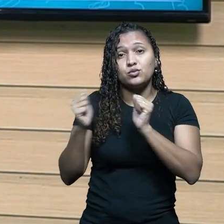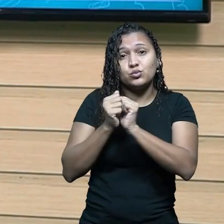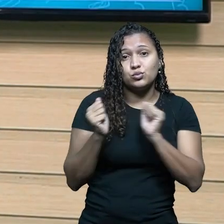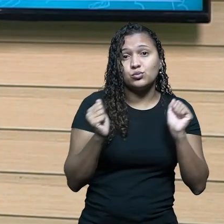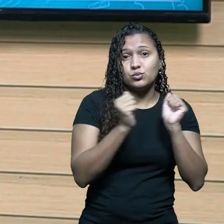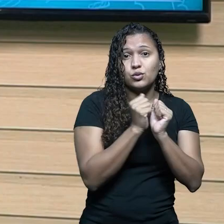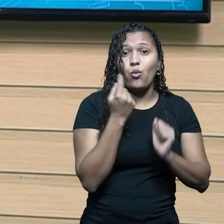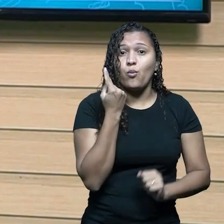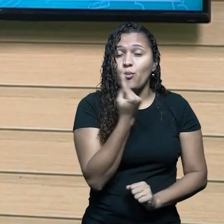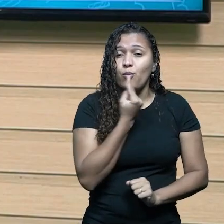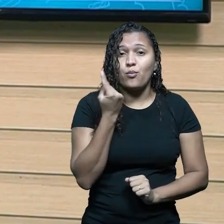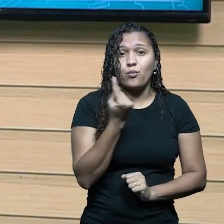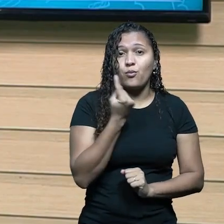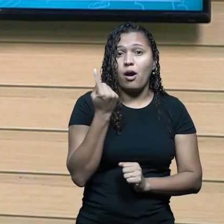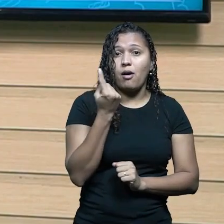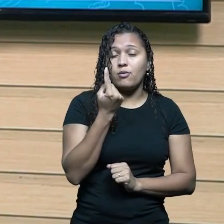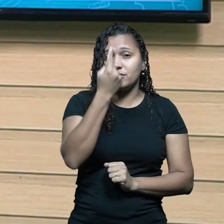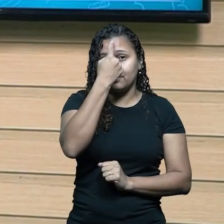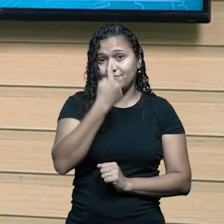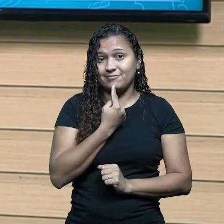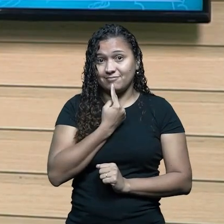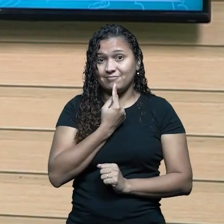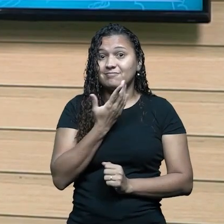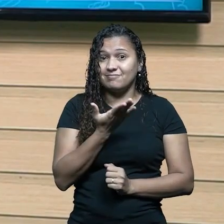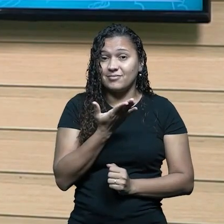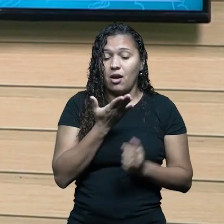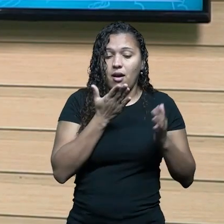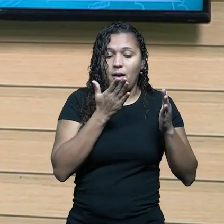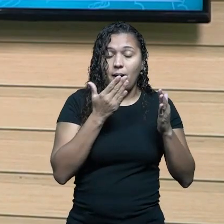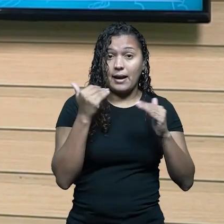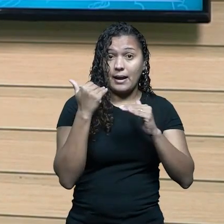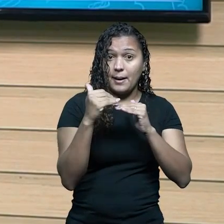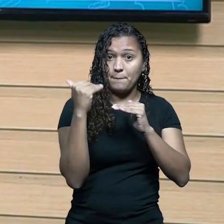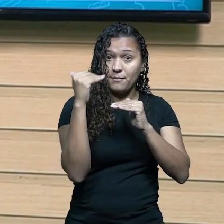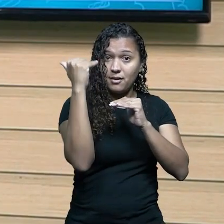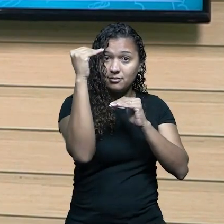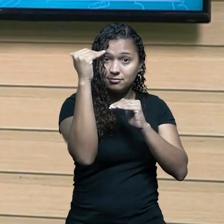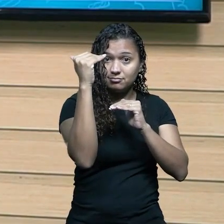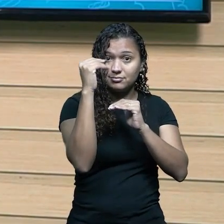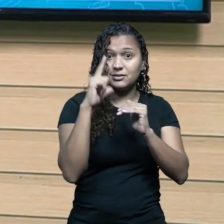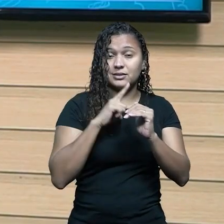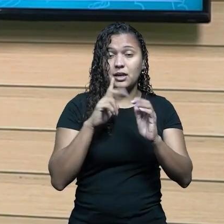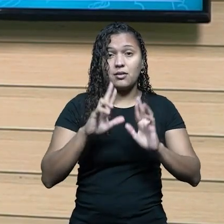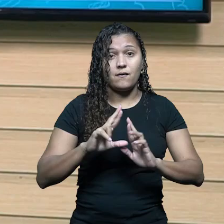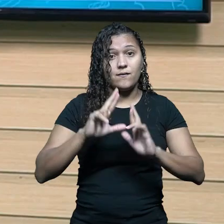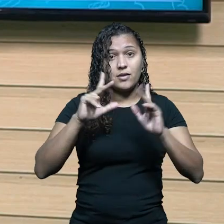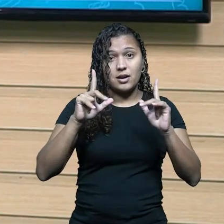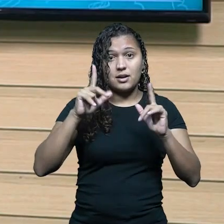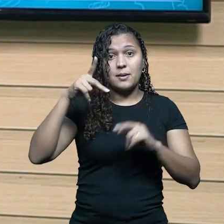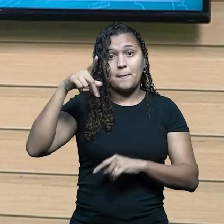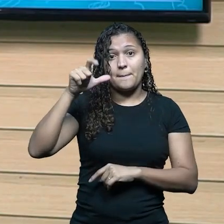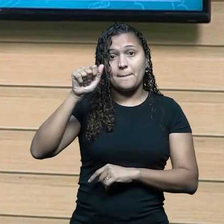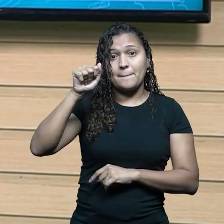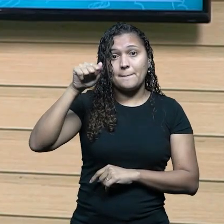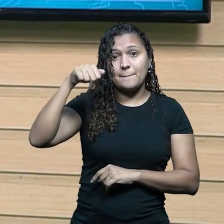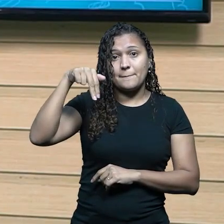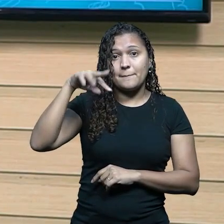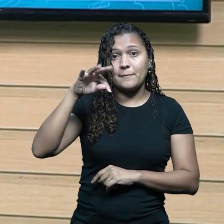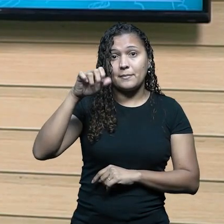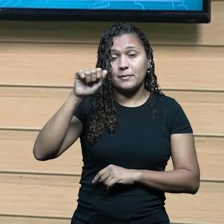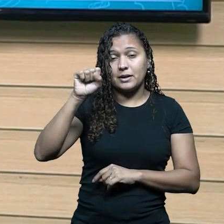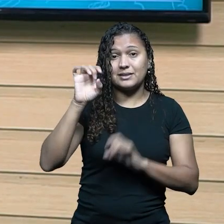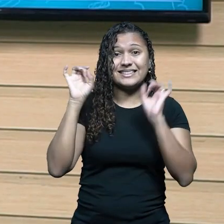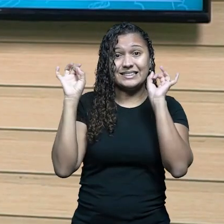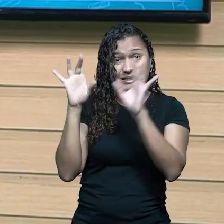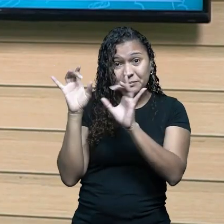serem juntas formando uma única figura. Então isso é que são camadas. Quando você tem essas diferentes plantas